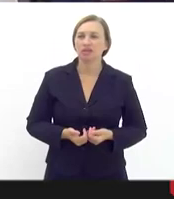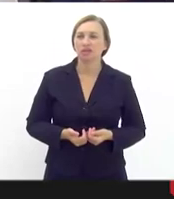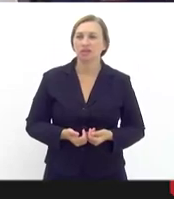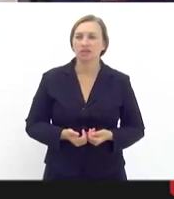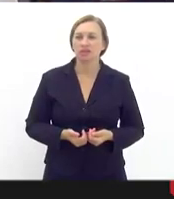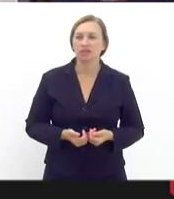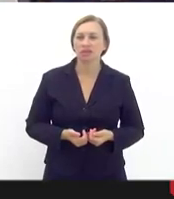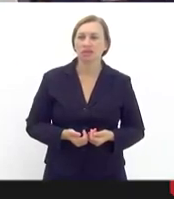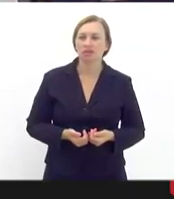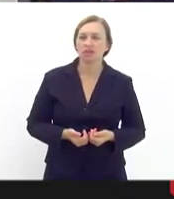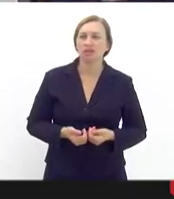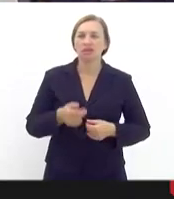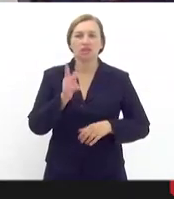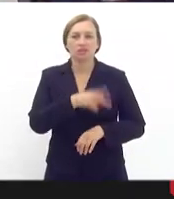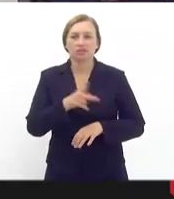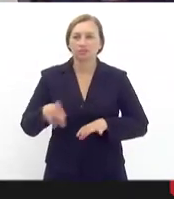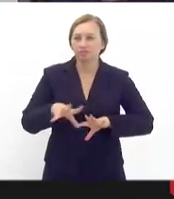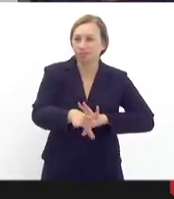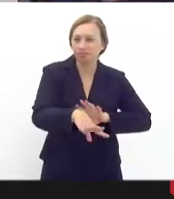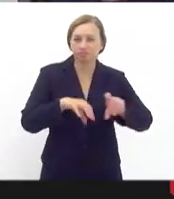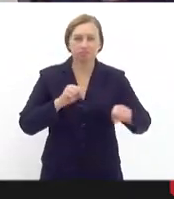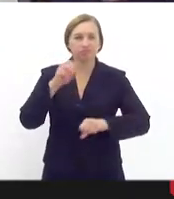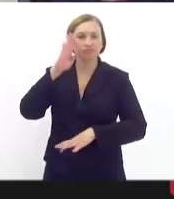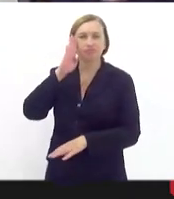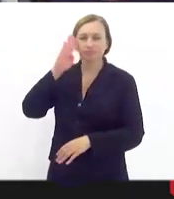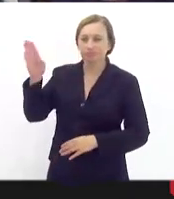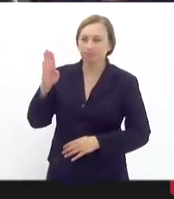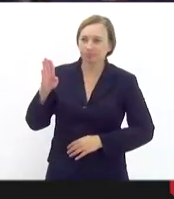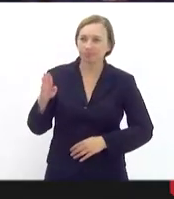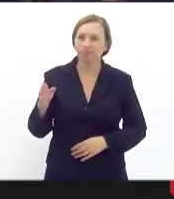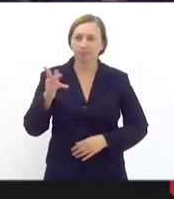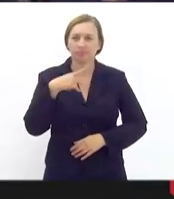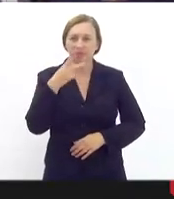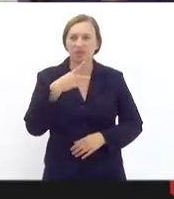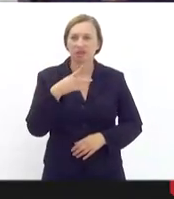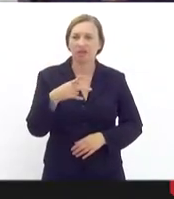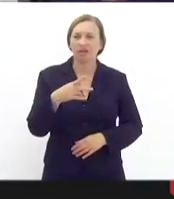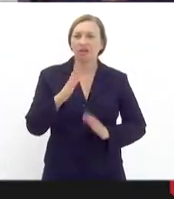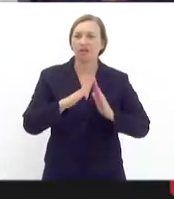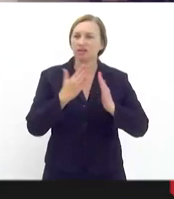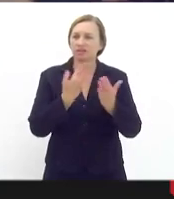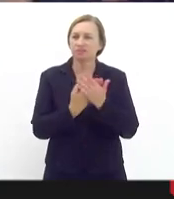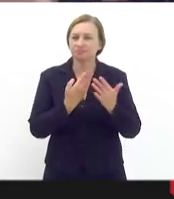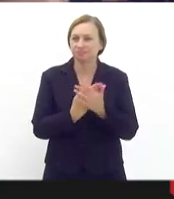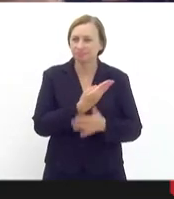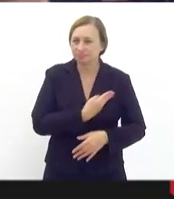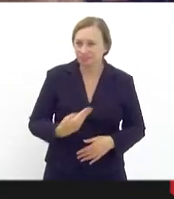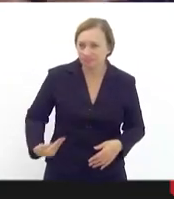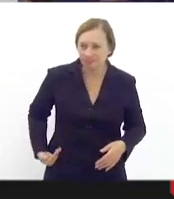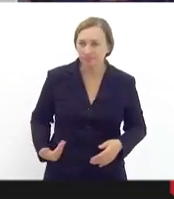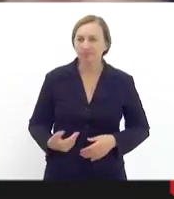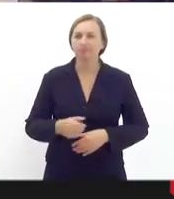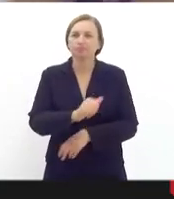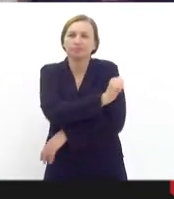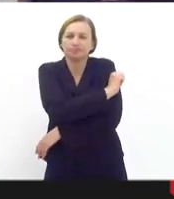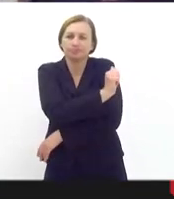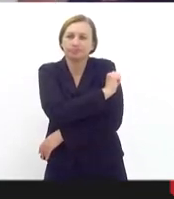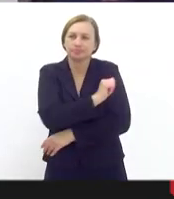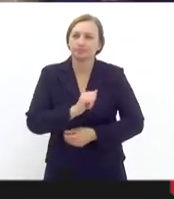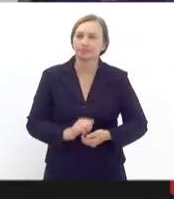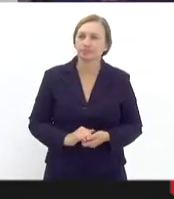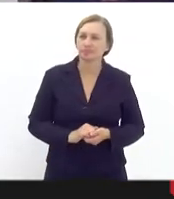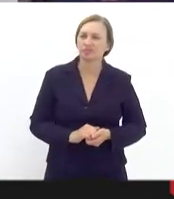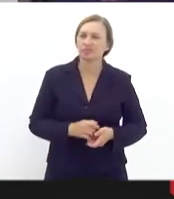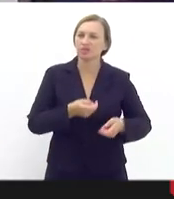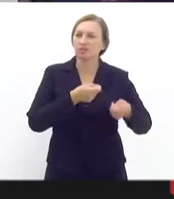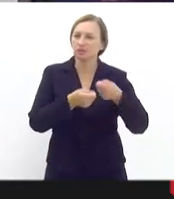na formação dos professores, eu acho fundamental, nós estamos falando de escola pública, né? Nós estamos falando dos estudantes, porque os estudantes